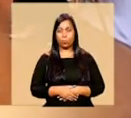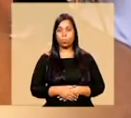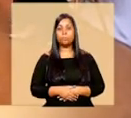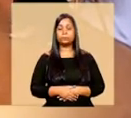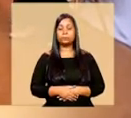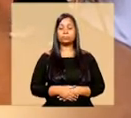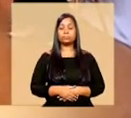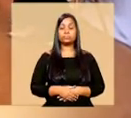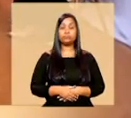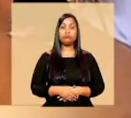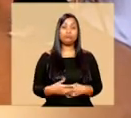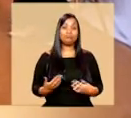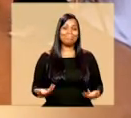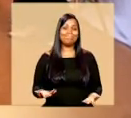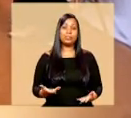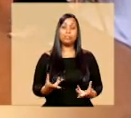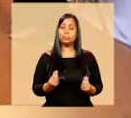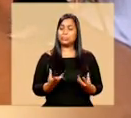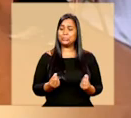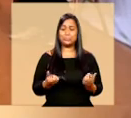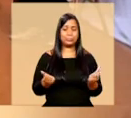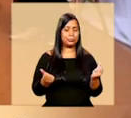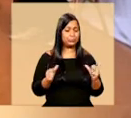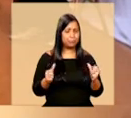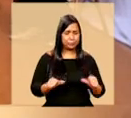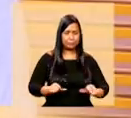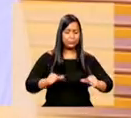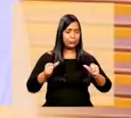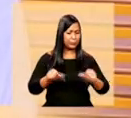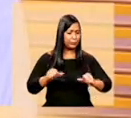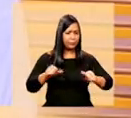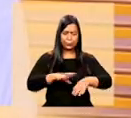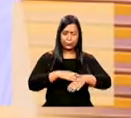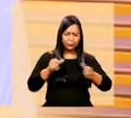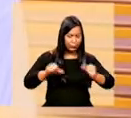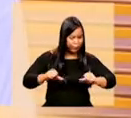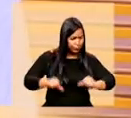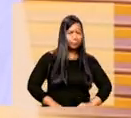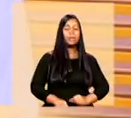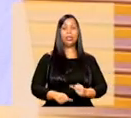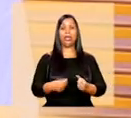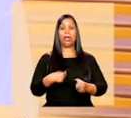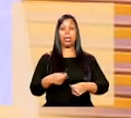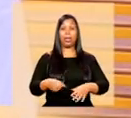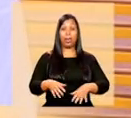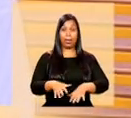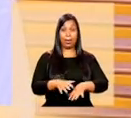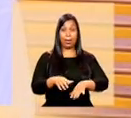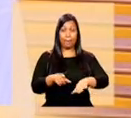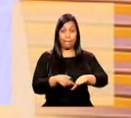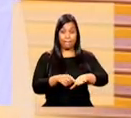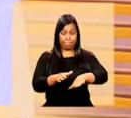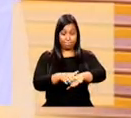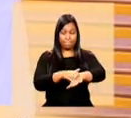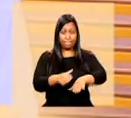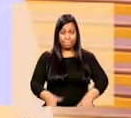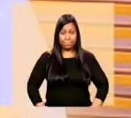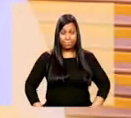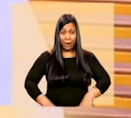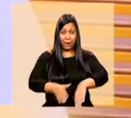a rotina? Muito degradante. Muito, muito. Eu tinha as pernas inchadas, mal